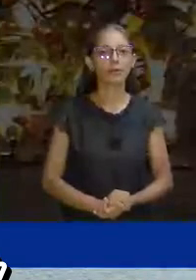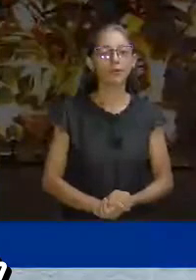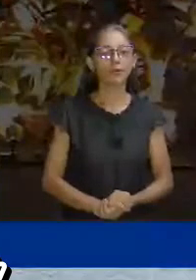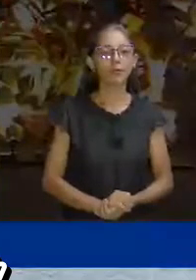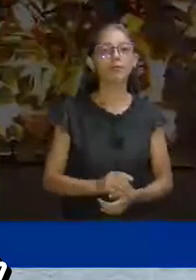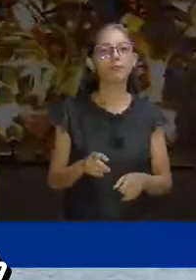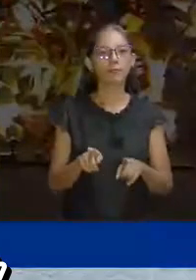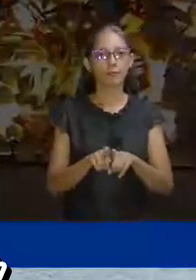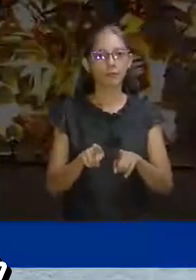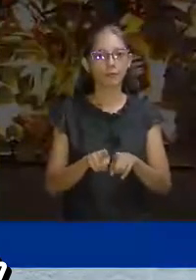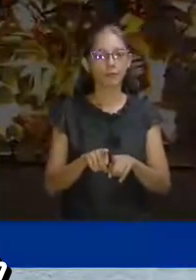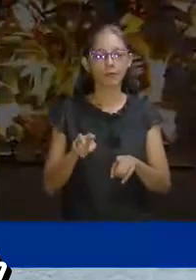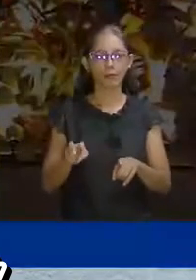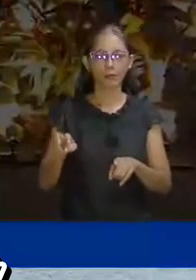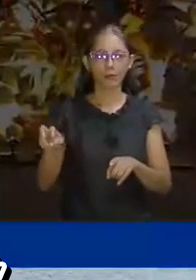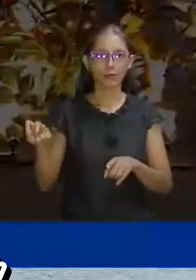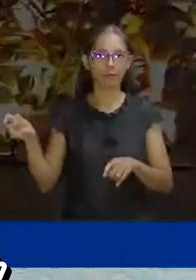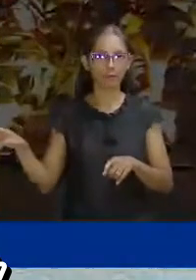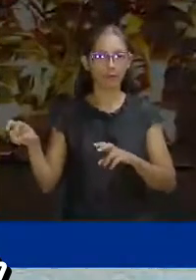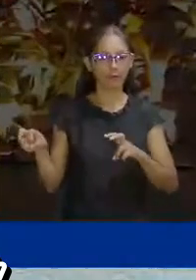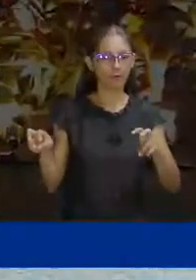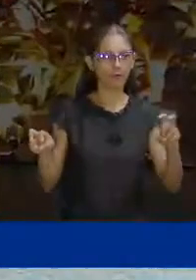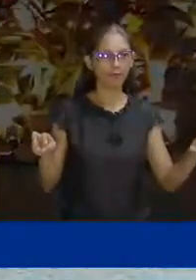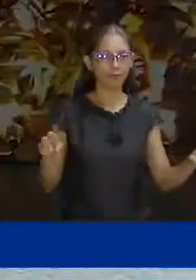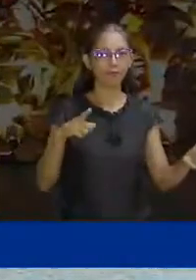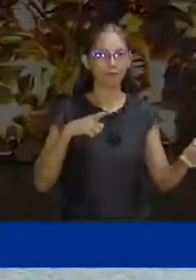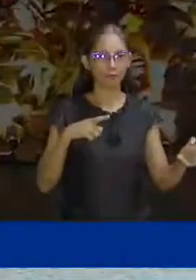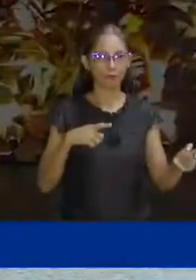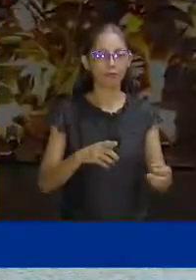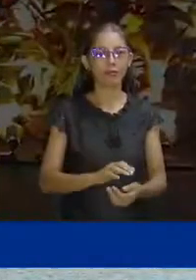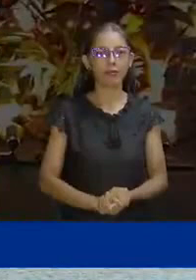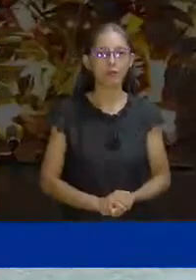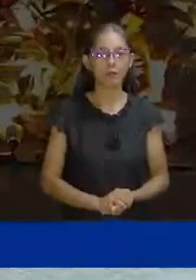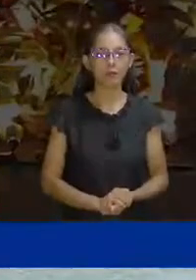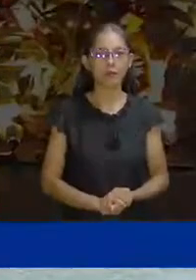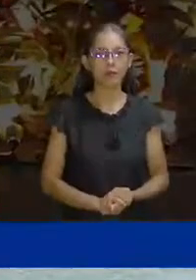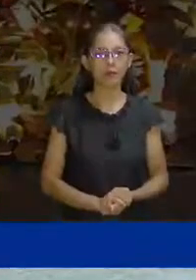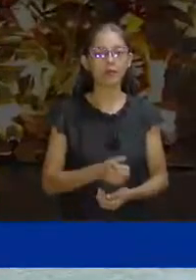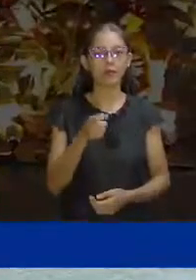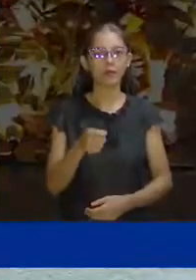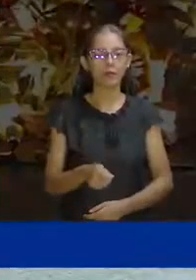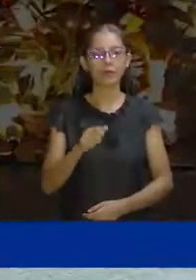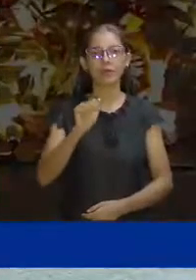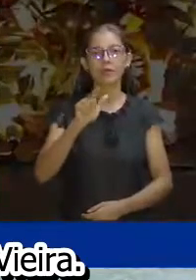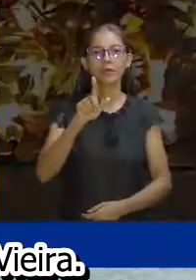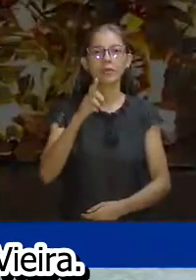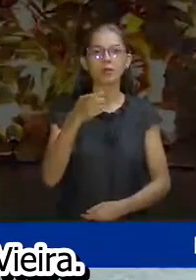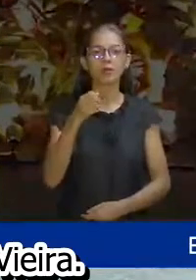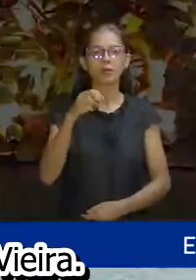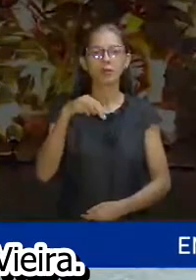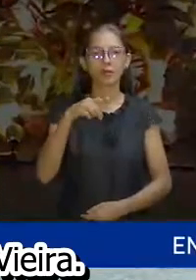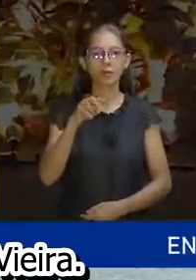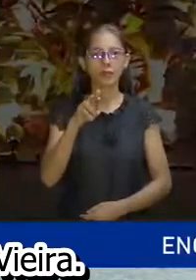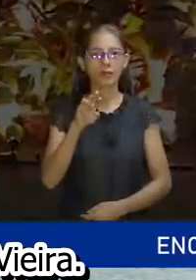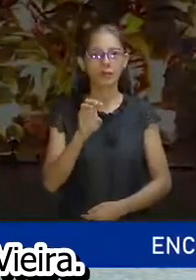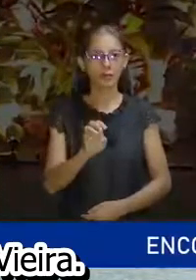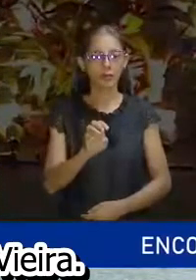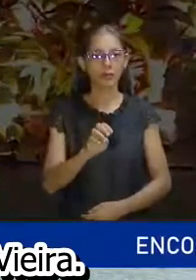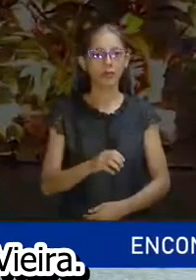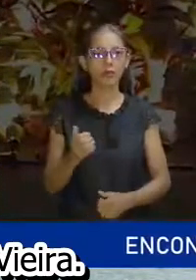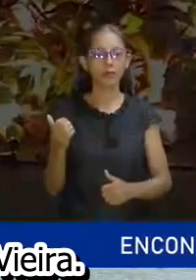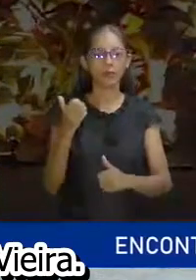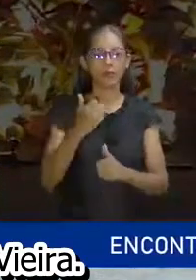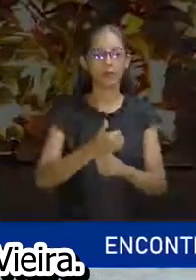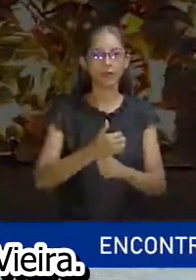mesa está o de galho de Subprocurador-Geral acerzeira, Adjunto do vasos de Estado, barros doutor grandes e Alexandre pequenos, cestas Sampaio, neste feitas à ato mão, representando o governador